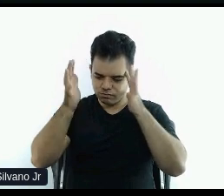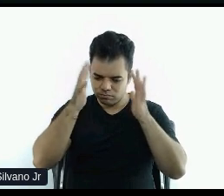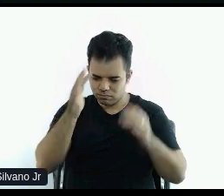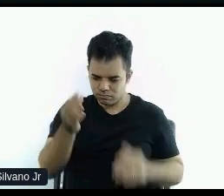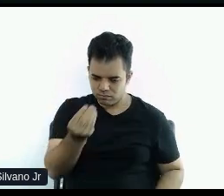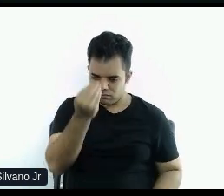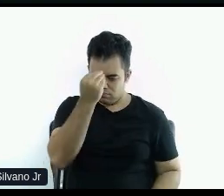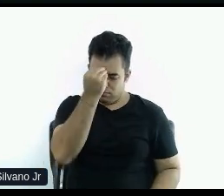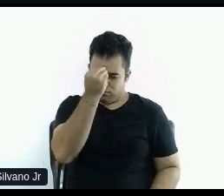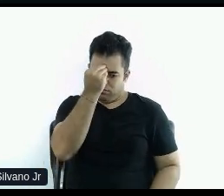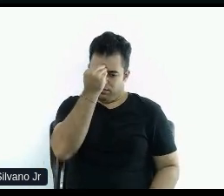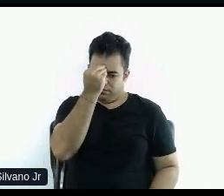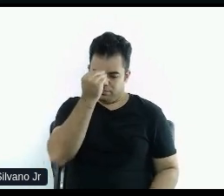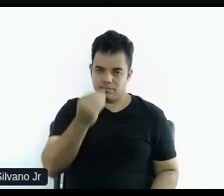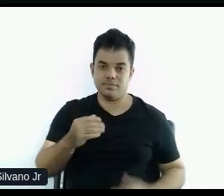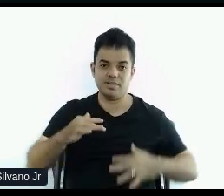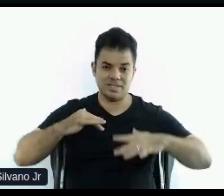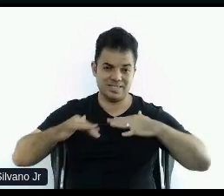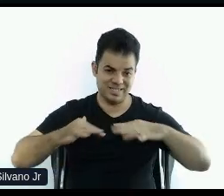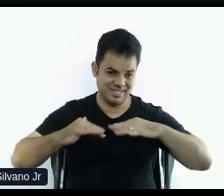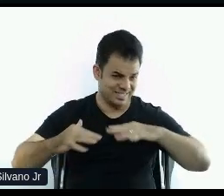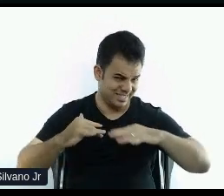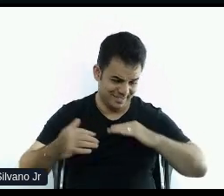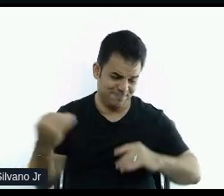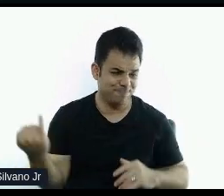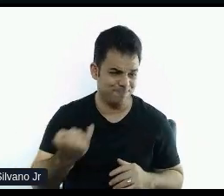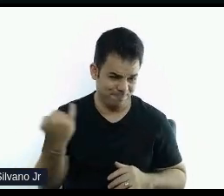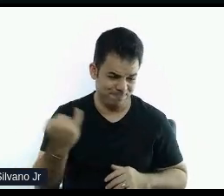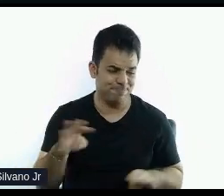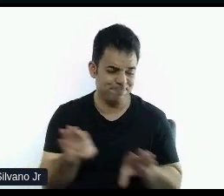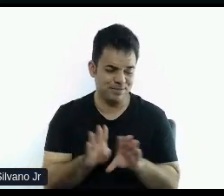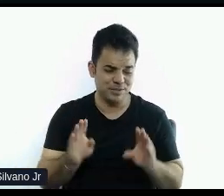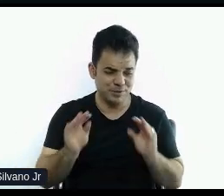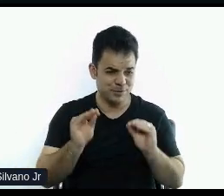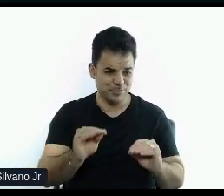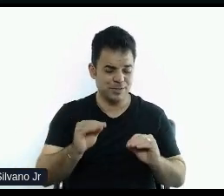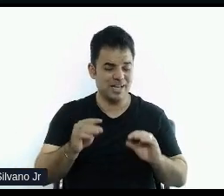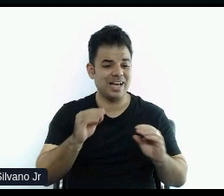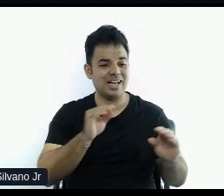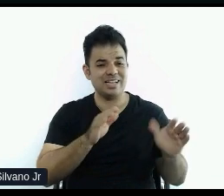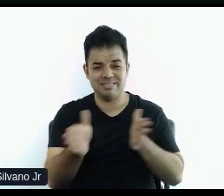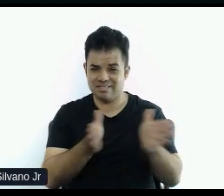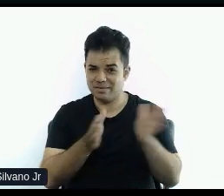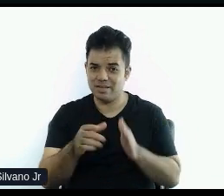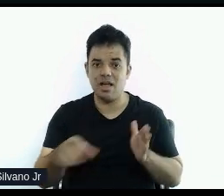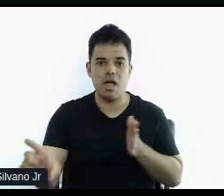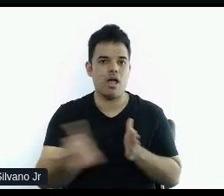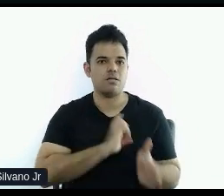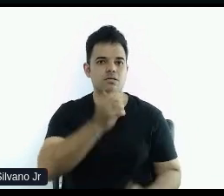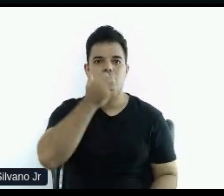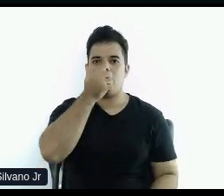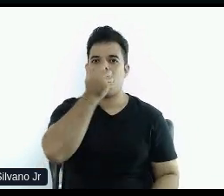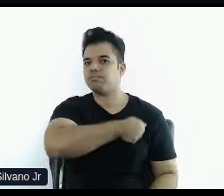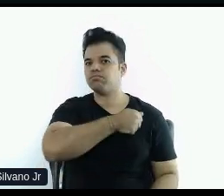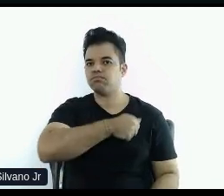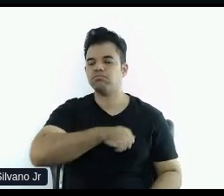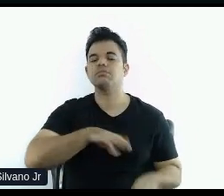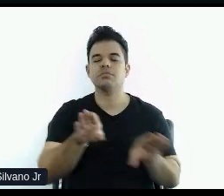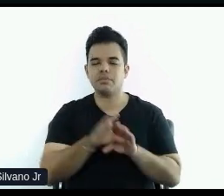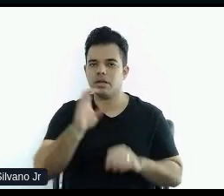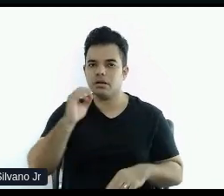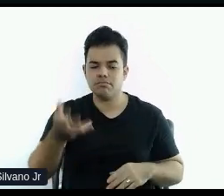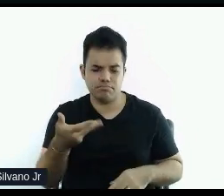formato agilista, que é a gente conseguir colocar acessibilidade o quanto antes, o mais rápido, e que de fato vai gerar um